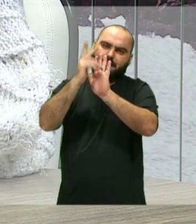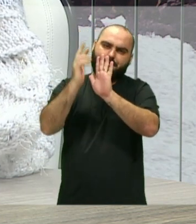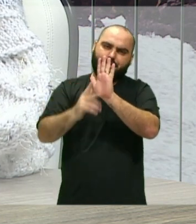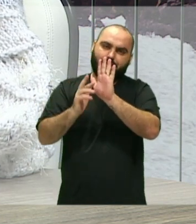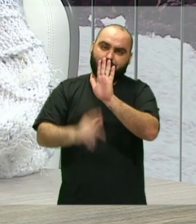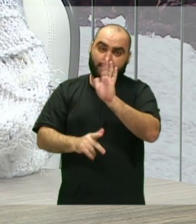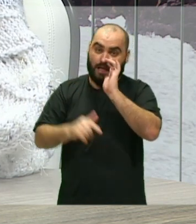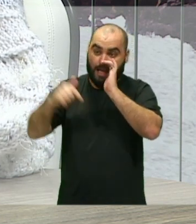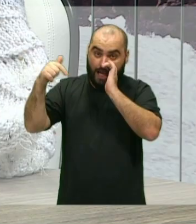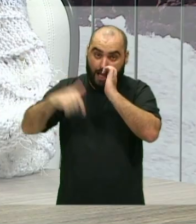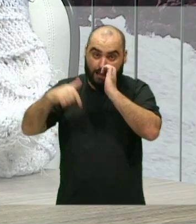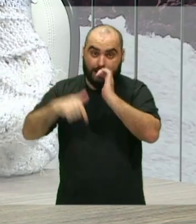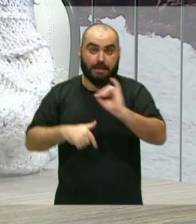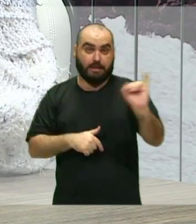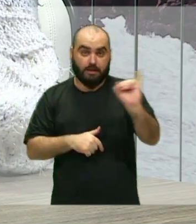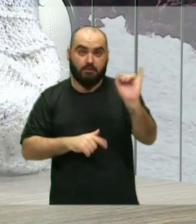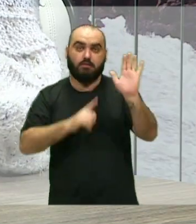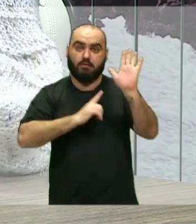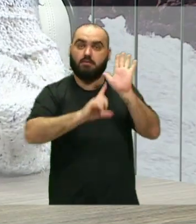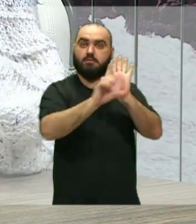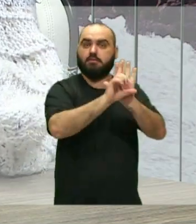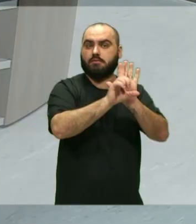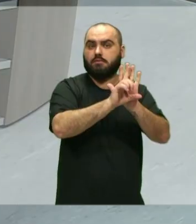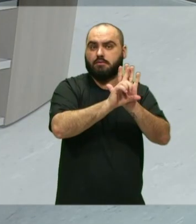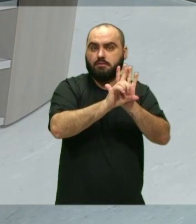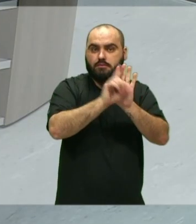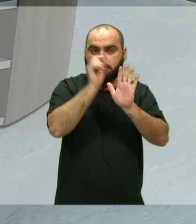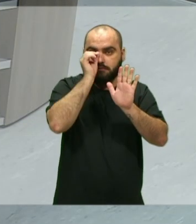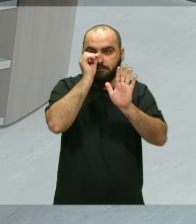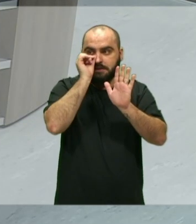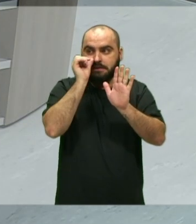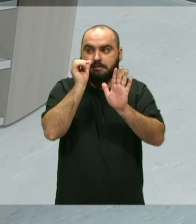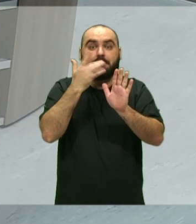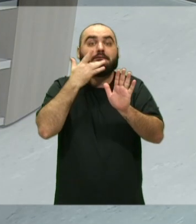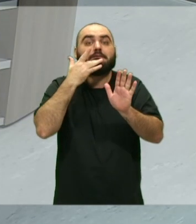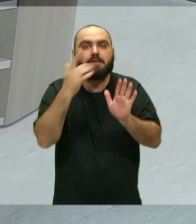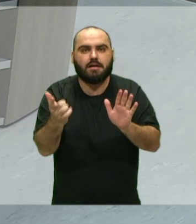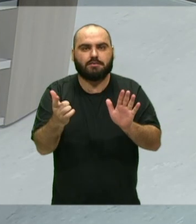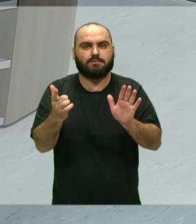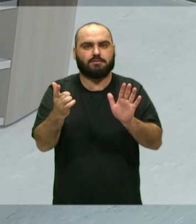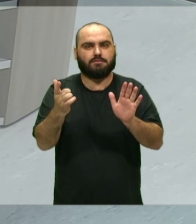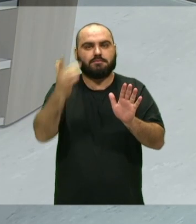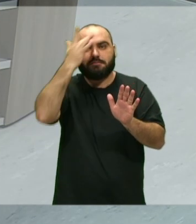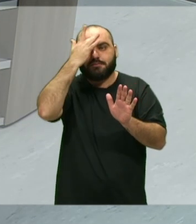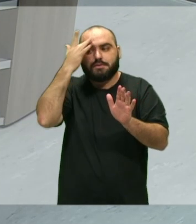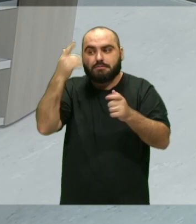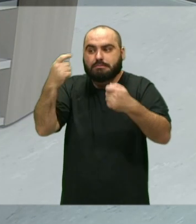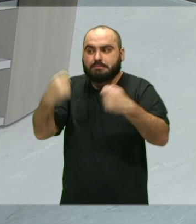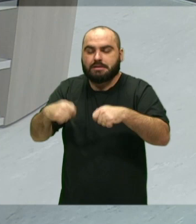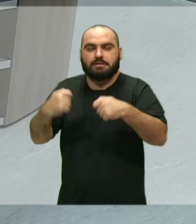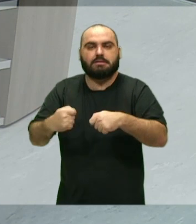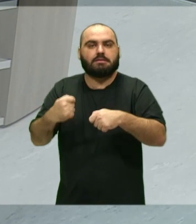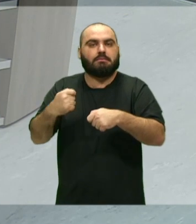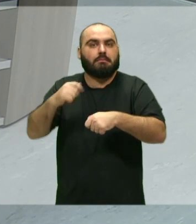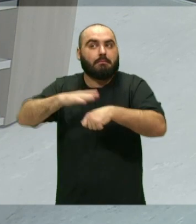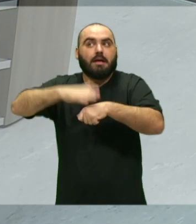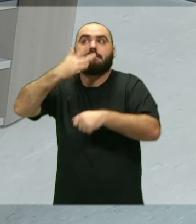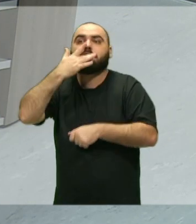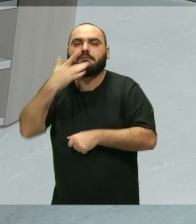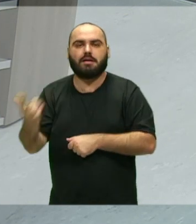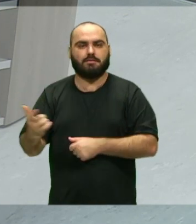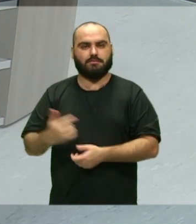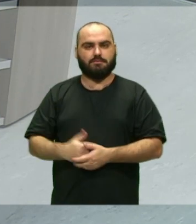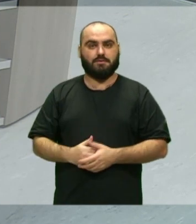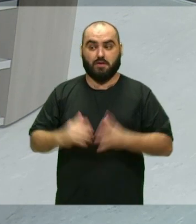leis aqui em Itajaí, quer dizer, para ficar mais próximo exatamente do cidadão, para o cidadão conhecer os seus direitos e para todas